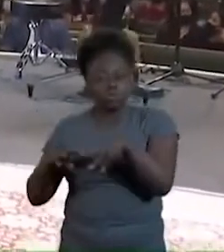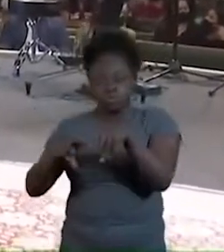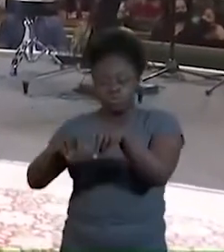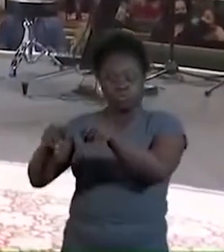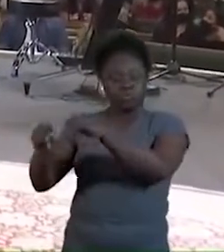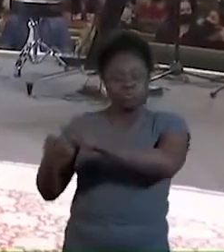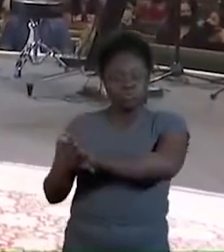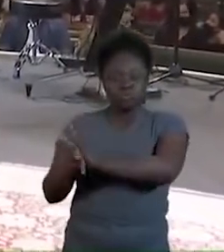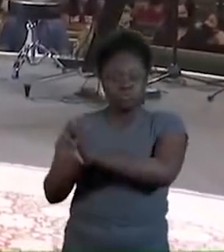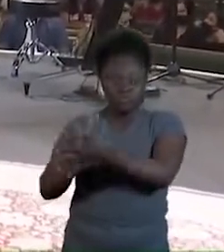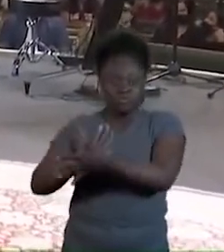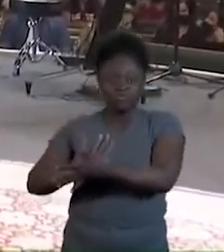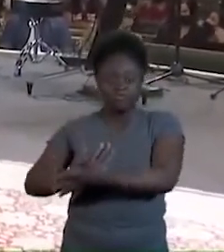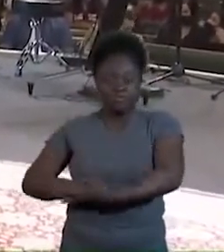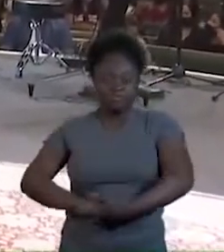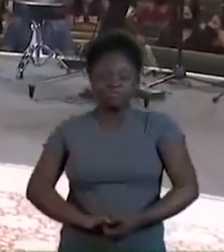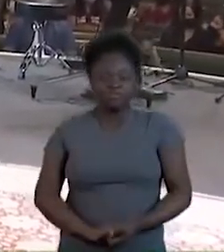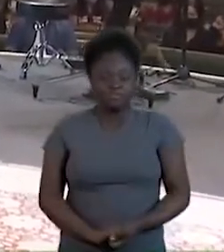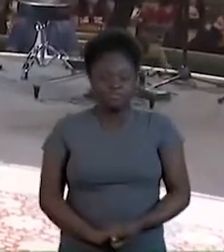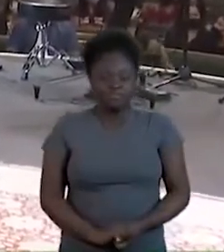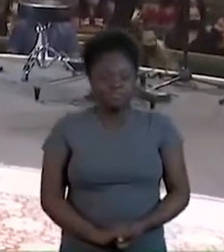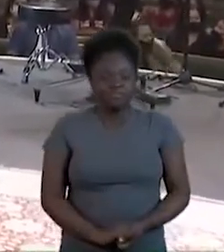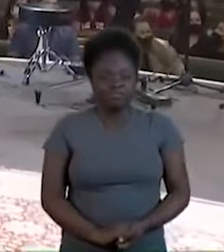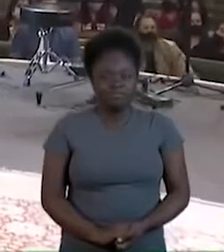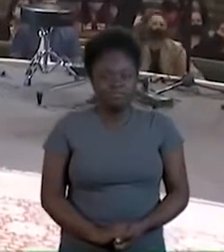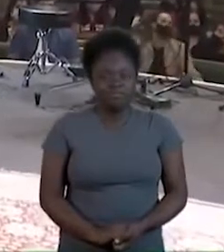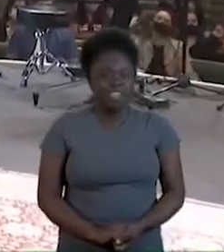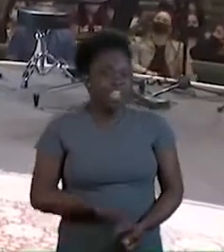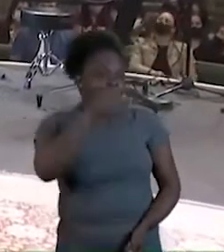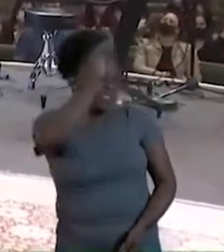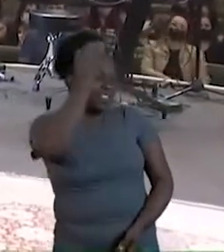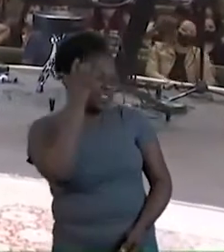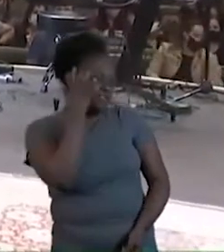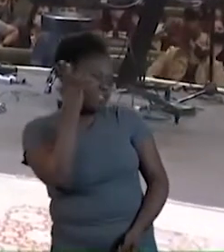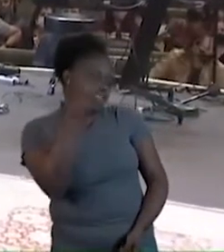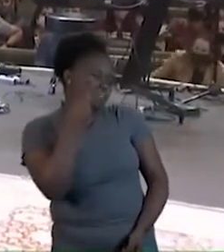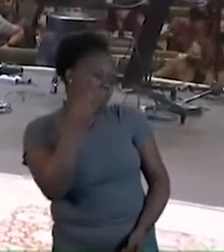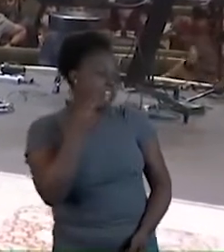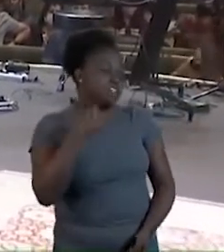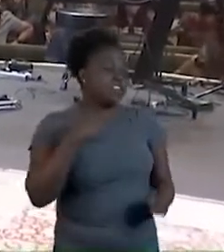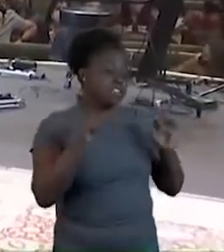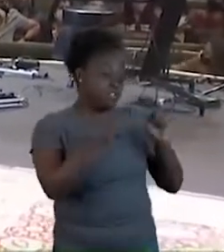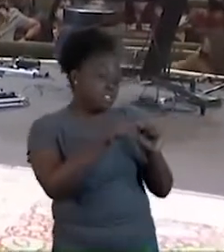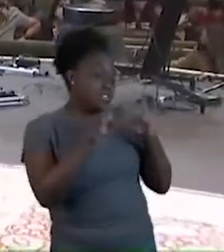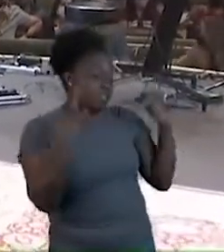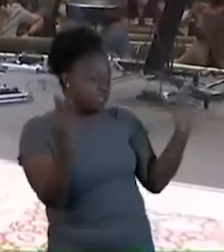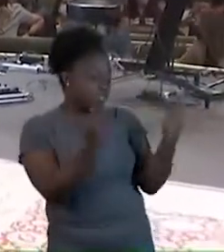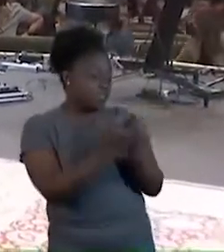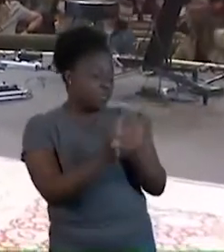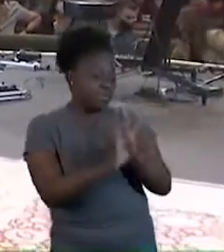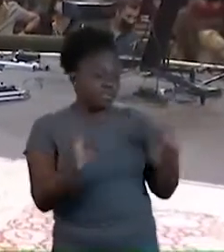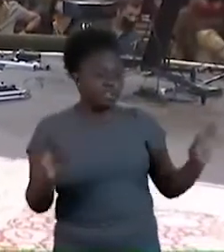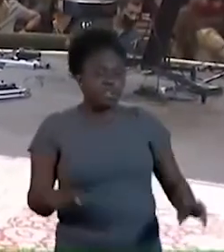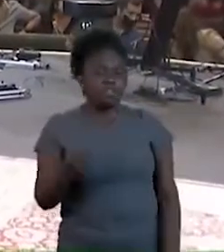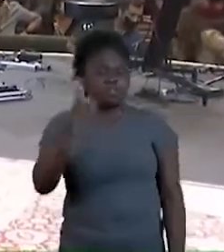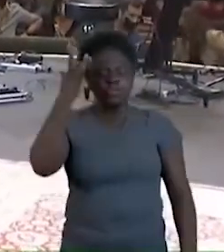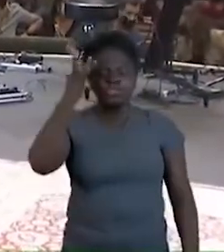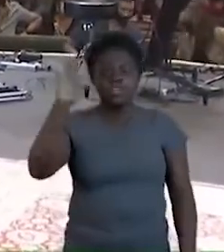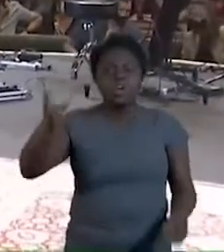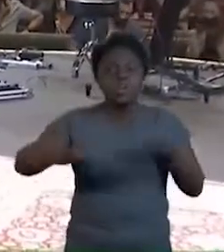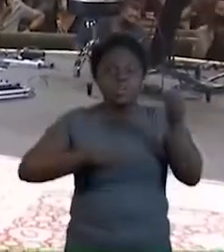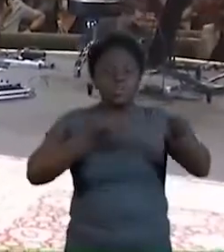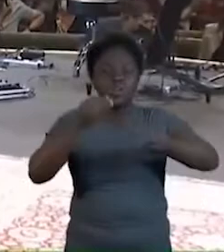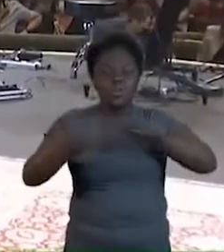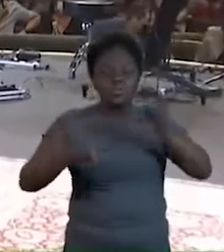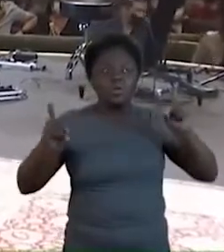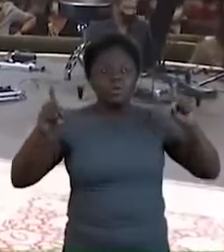ruínas. Lucinho, fácil você falar, você deve ter vindo de um lar estruturado, você não sabe a milícia que é a minha